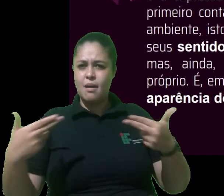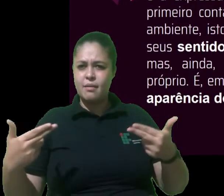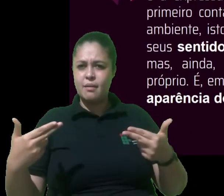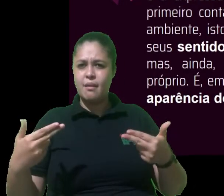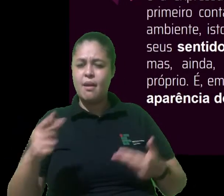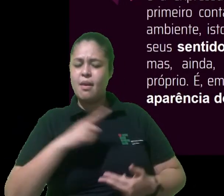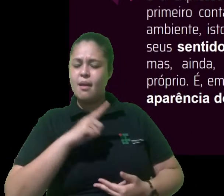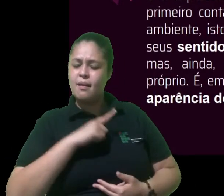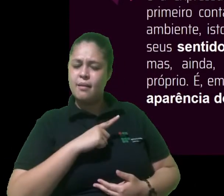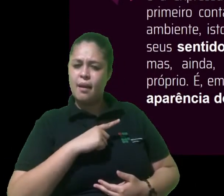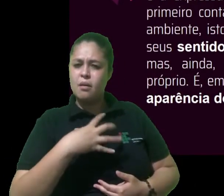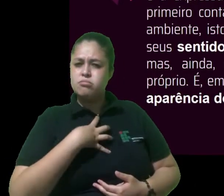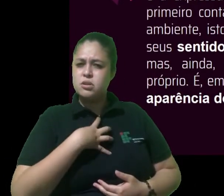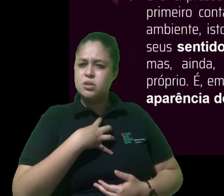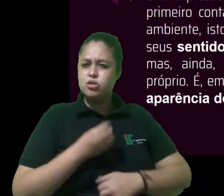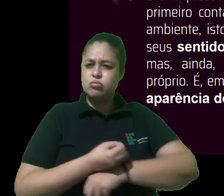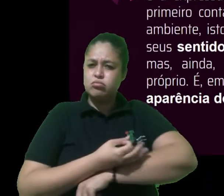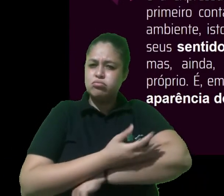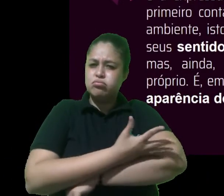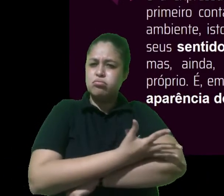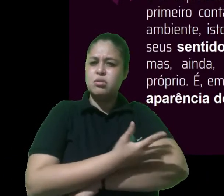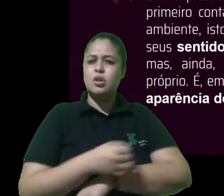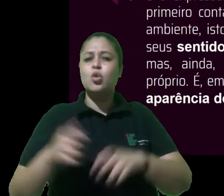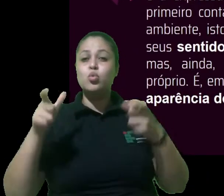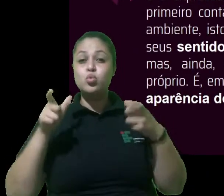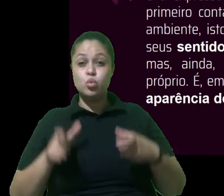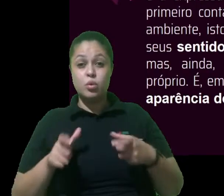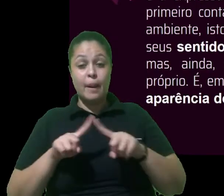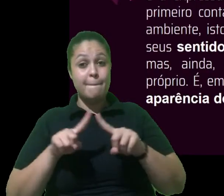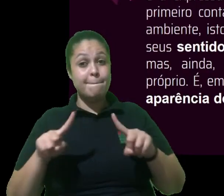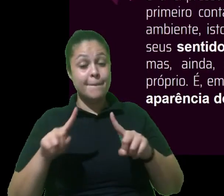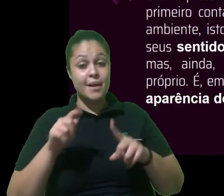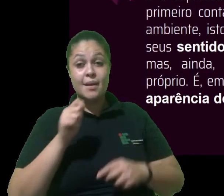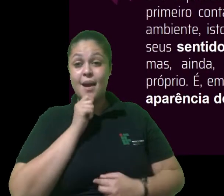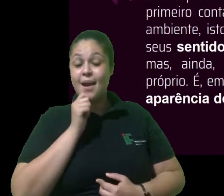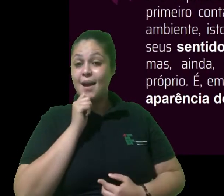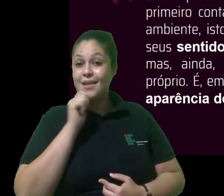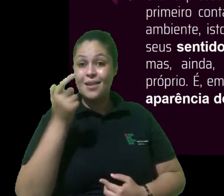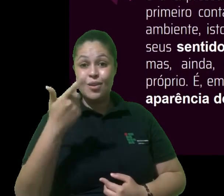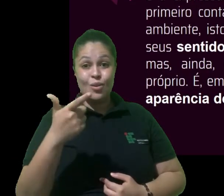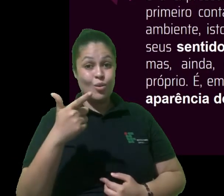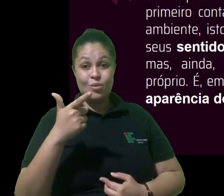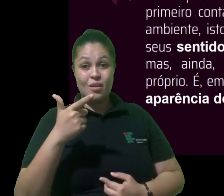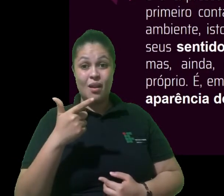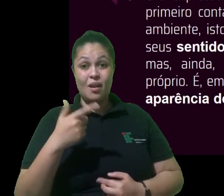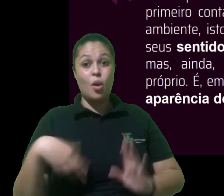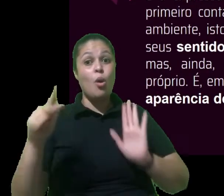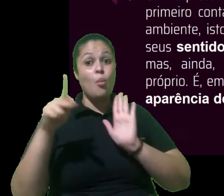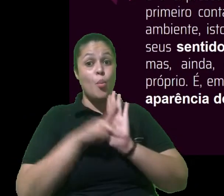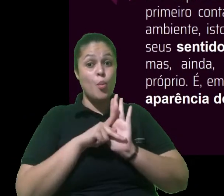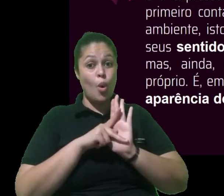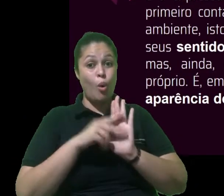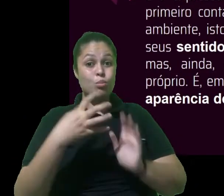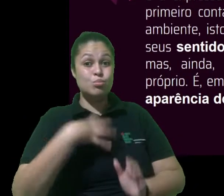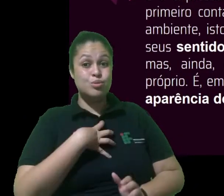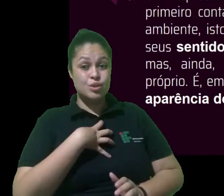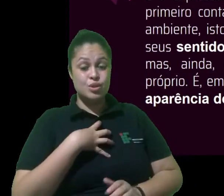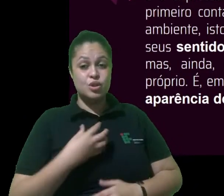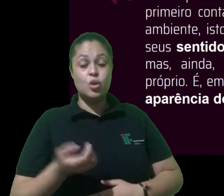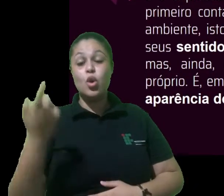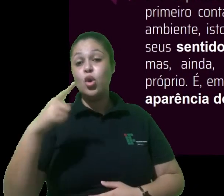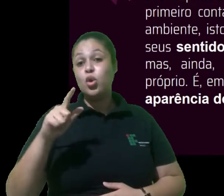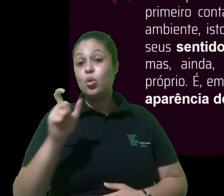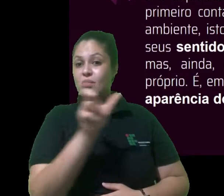com as maneiras pelas quais seus sentidos se apropriam das sensações, mas ainda elas não possuem um sentido